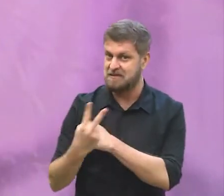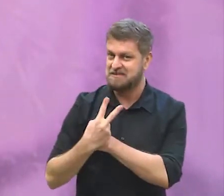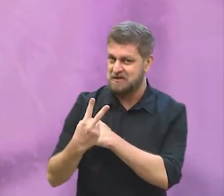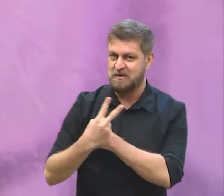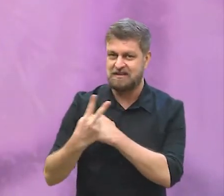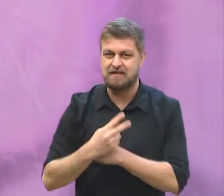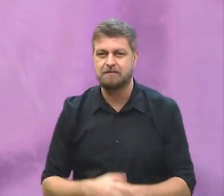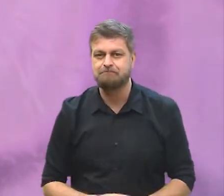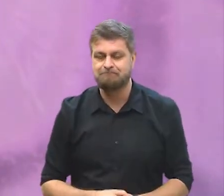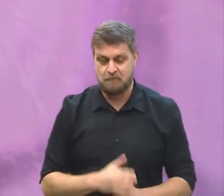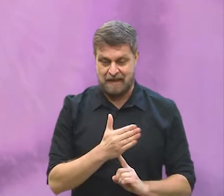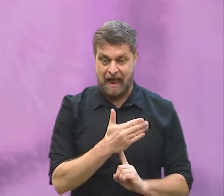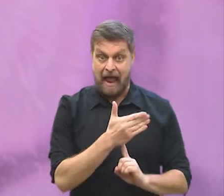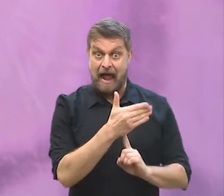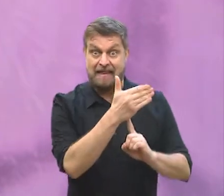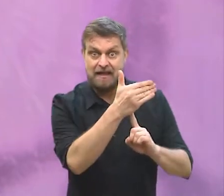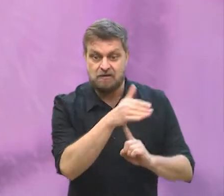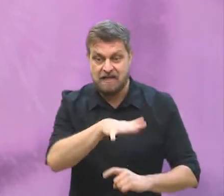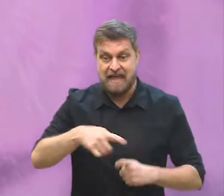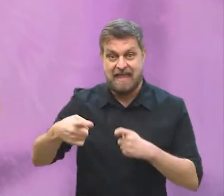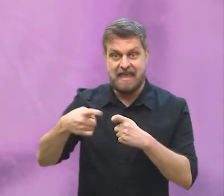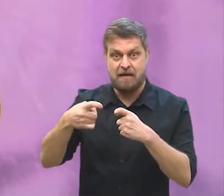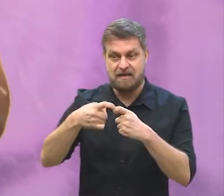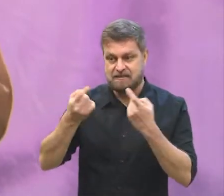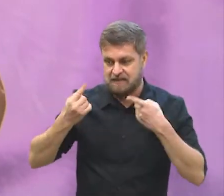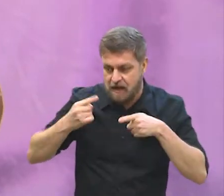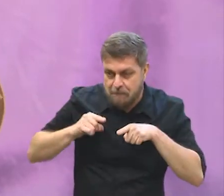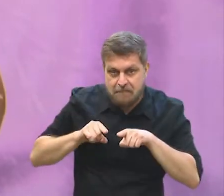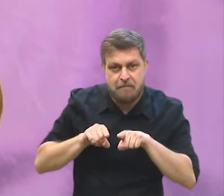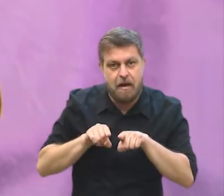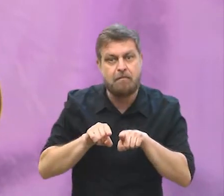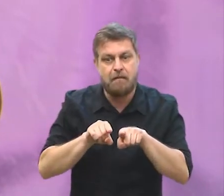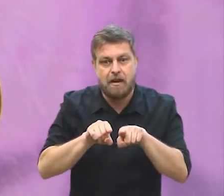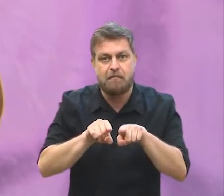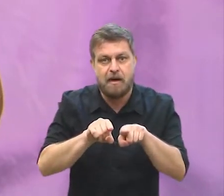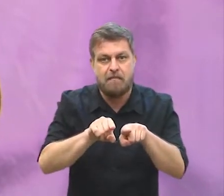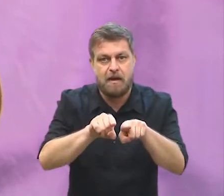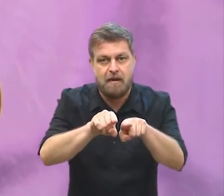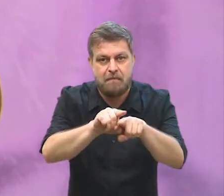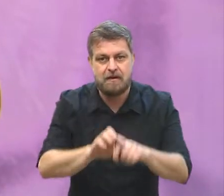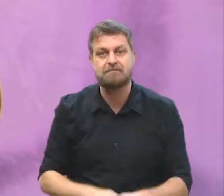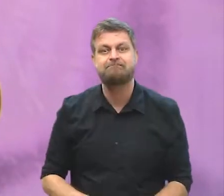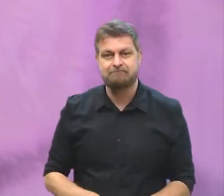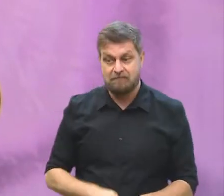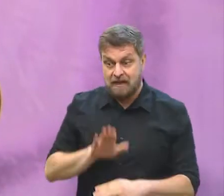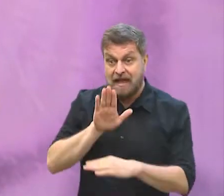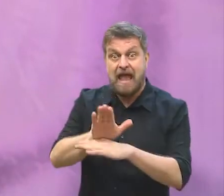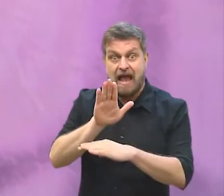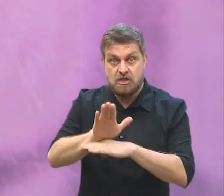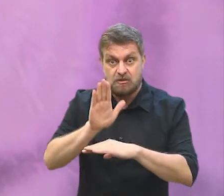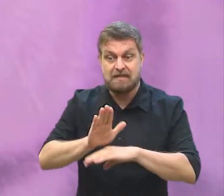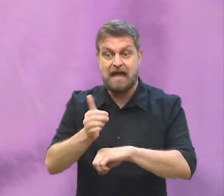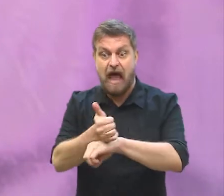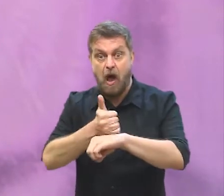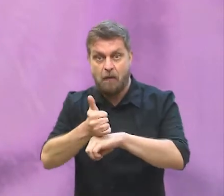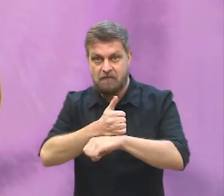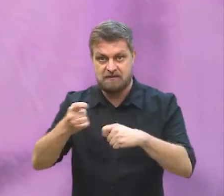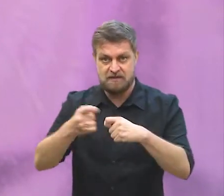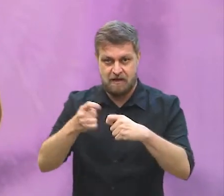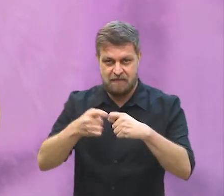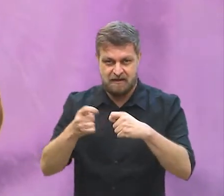Olha, a tecnologia e a medicina têm andado juntas aí e ajudado bastante no exercício da profissão